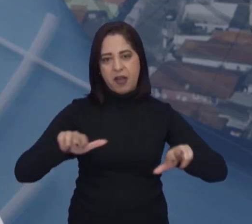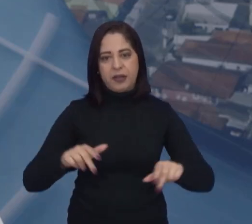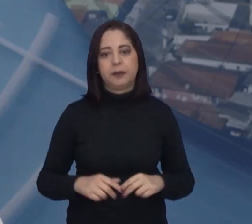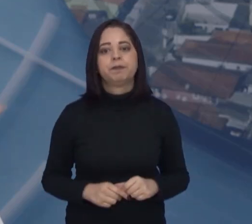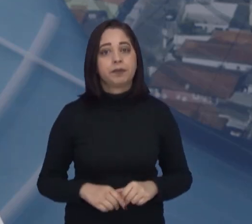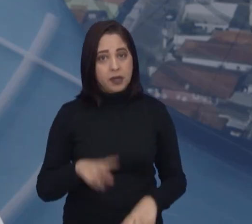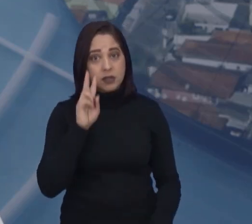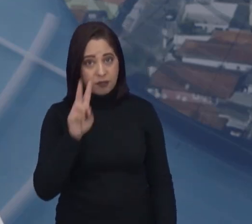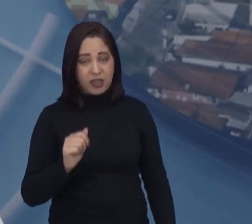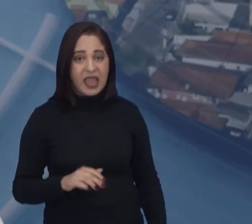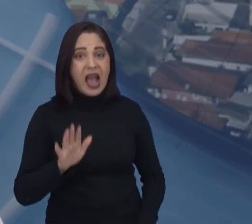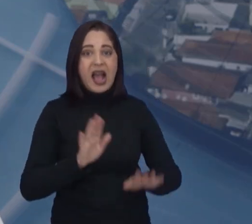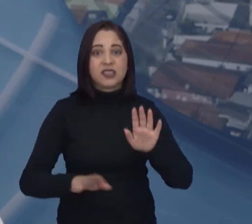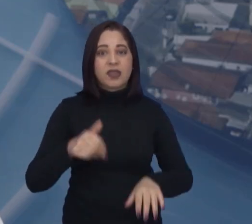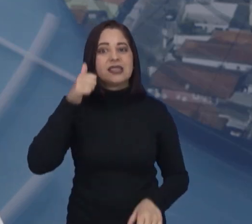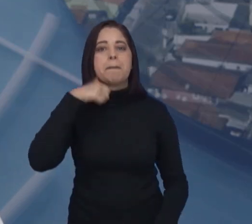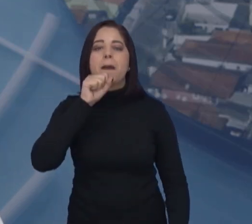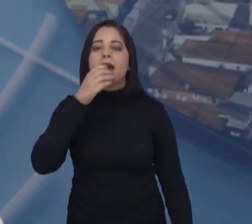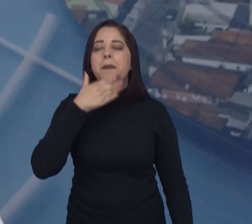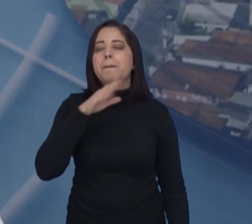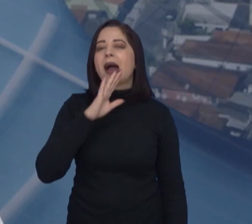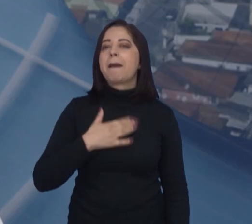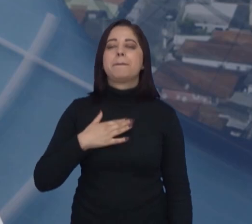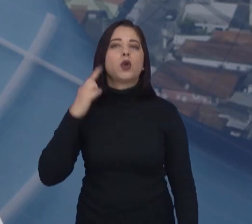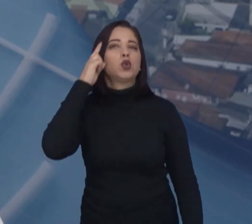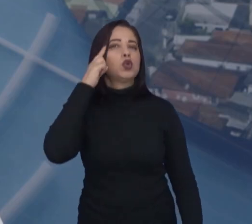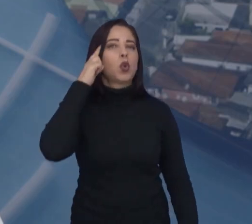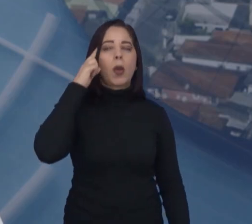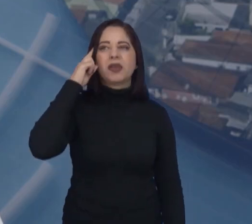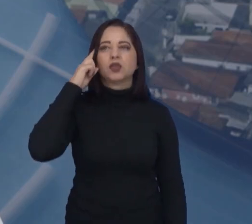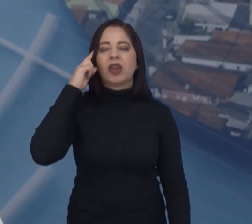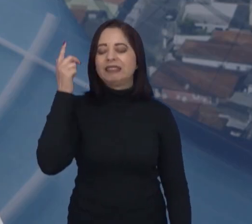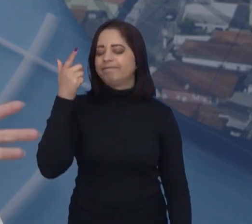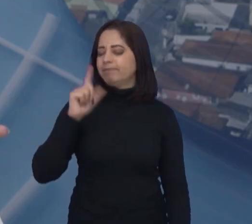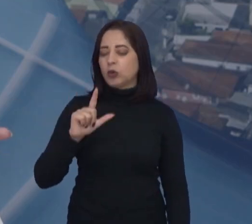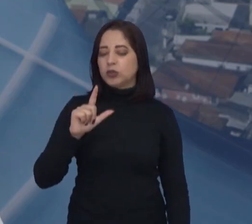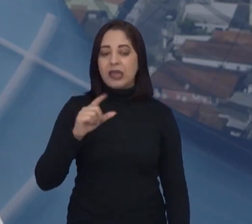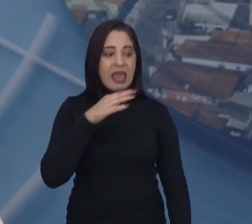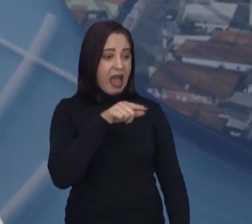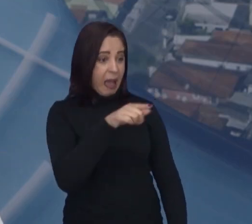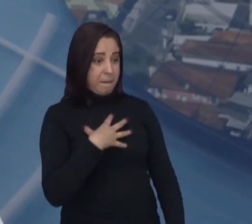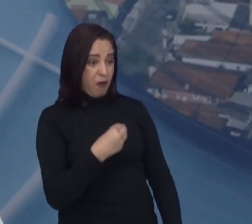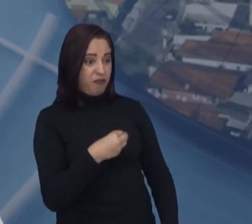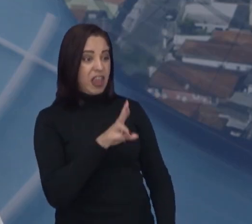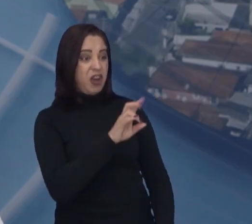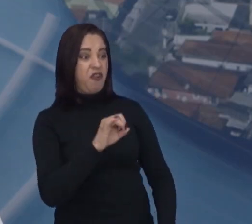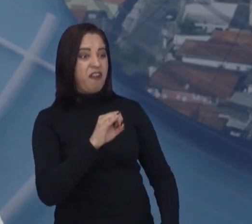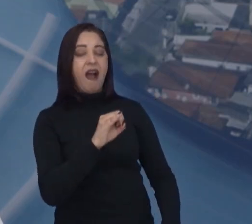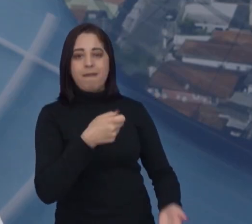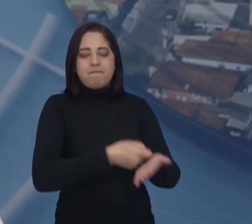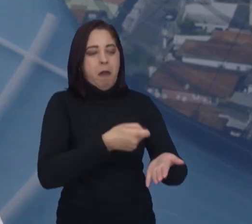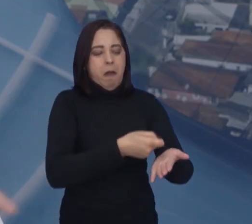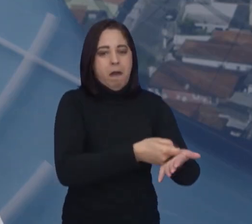os pais acabam se frustrando, e aí pro adolescente, né, ele não tem de lidar com aquilo, né? É a famosa frase popular, mas